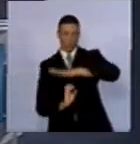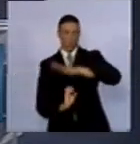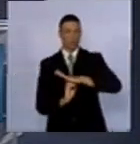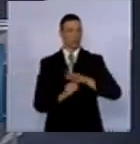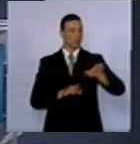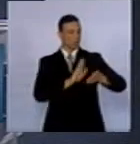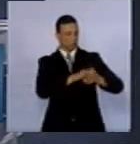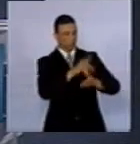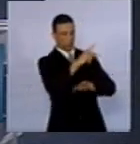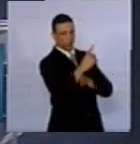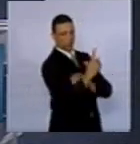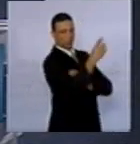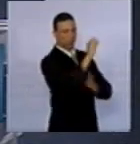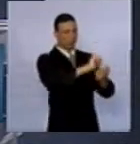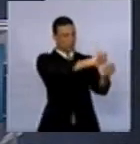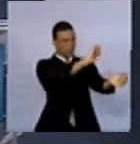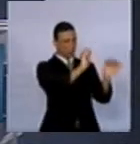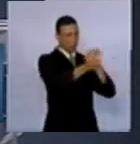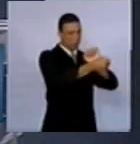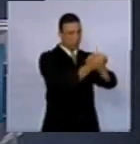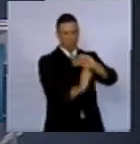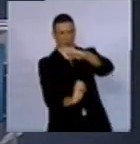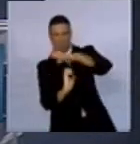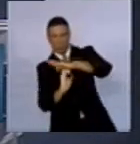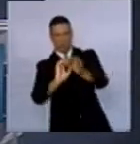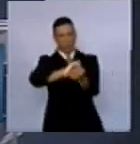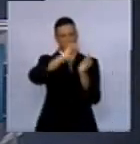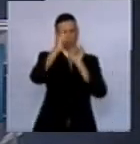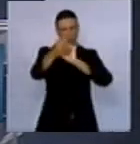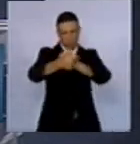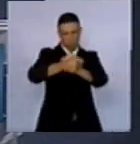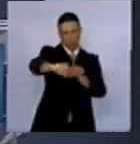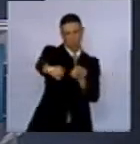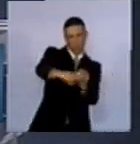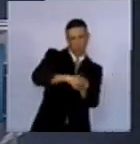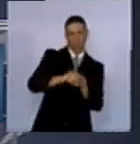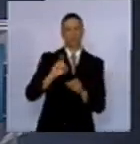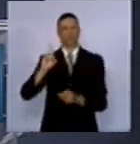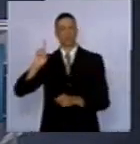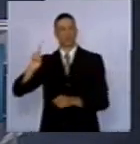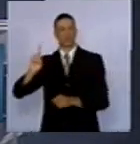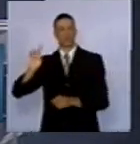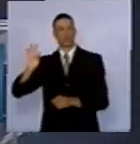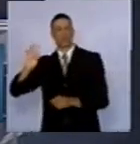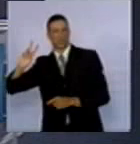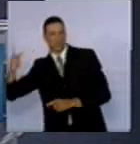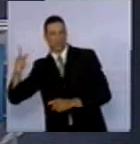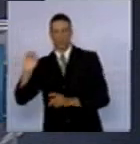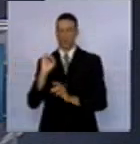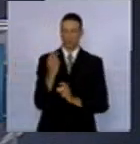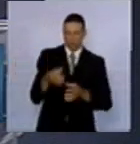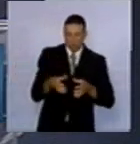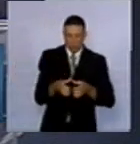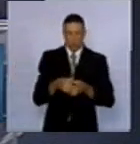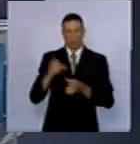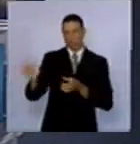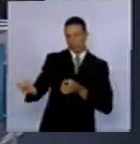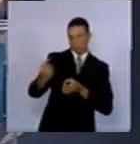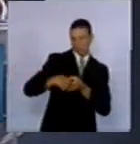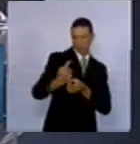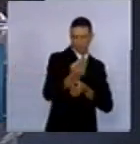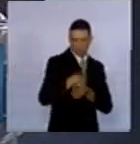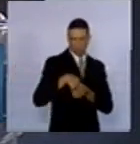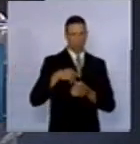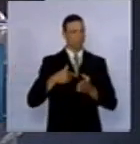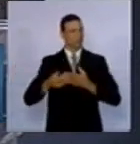têm o direito de promover adaptação de suas outorgas seja do cabo seja do dth e MDS TVA para o seac E aí você passa